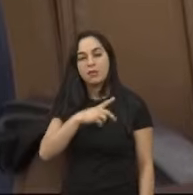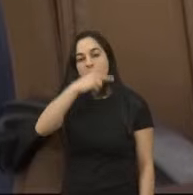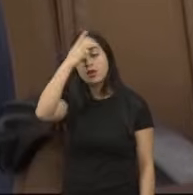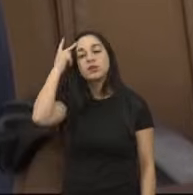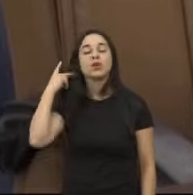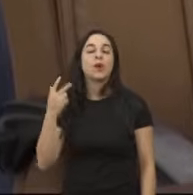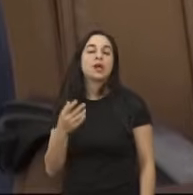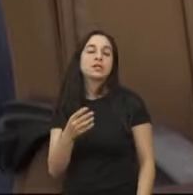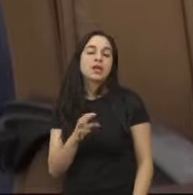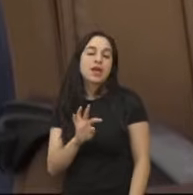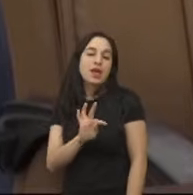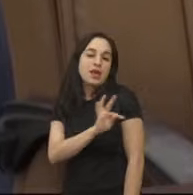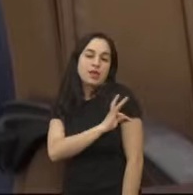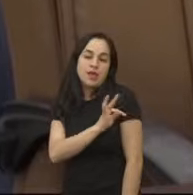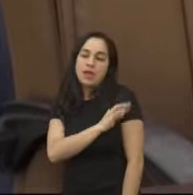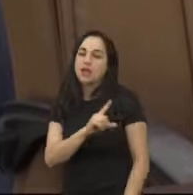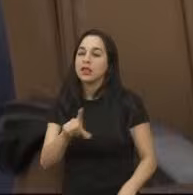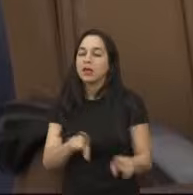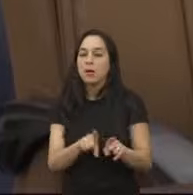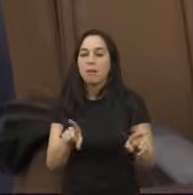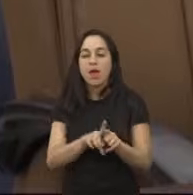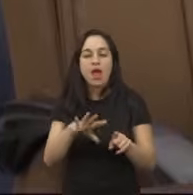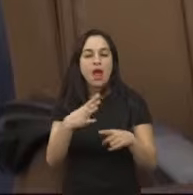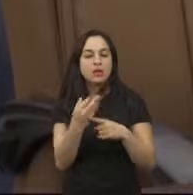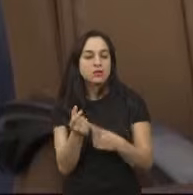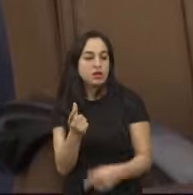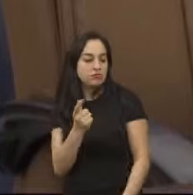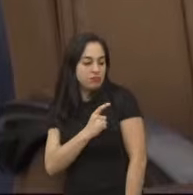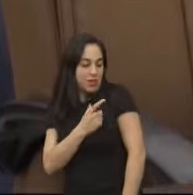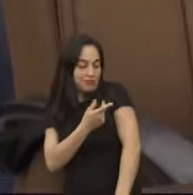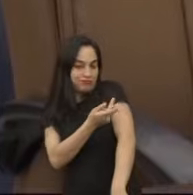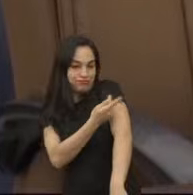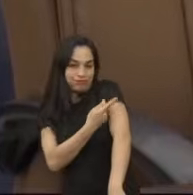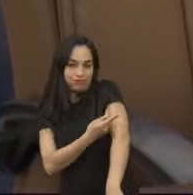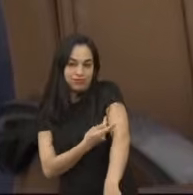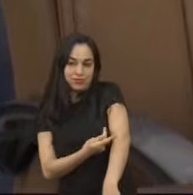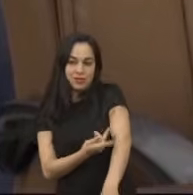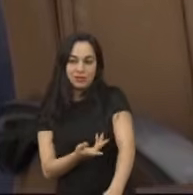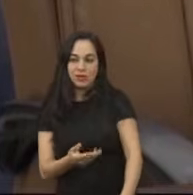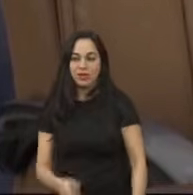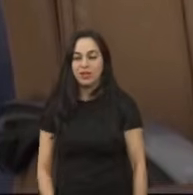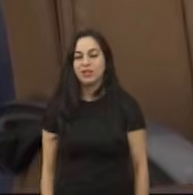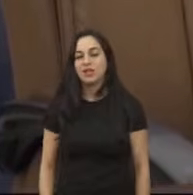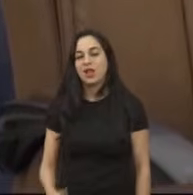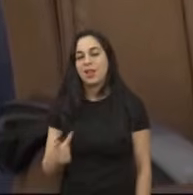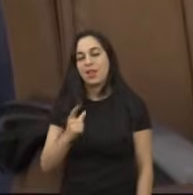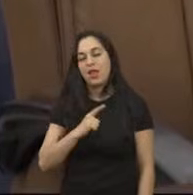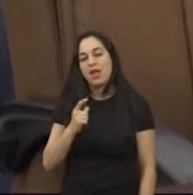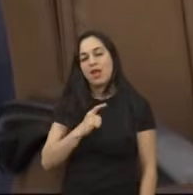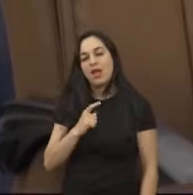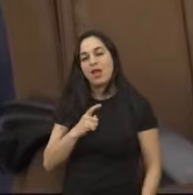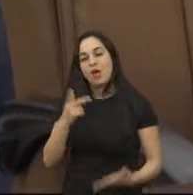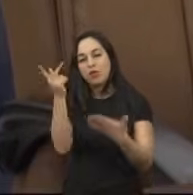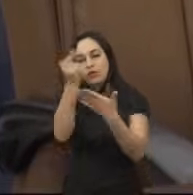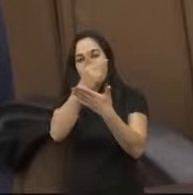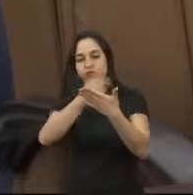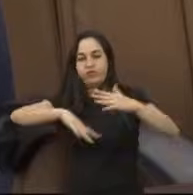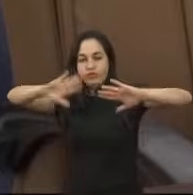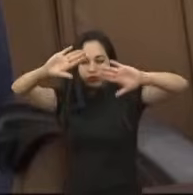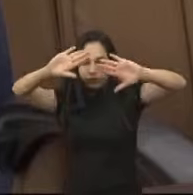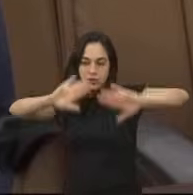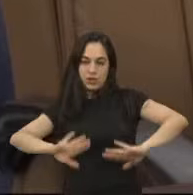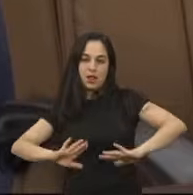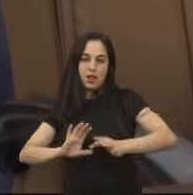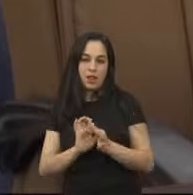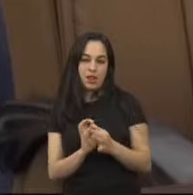artistas que estão na tatuagem, de artistas que estão no grafite também e que acabam fazendo picho de forma